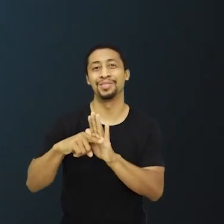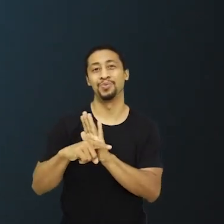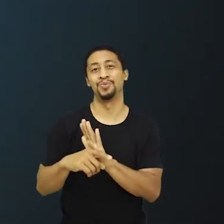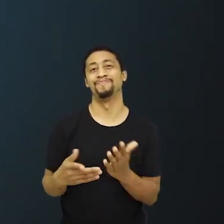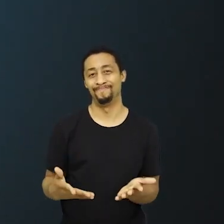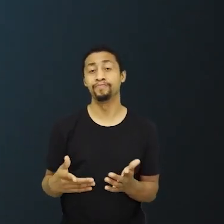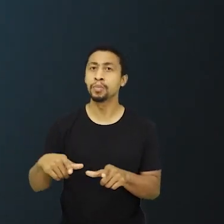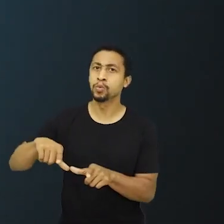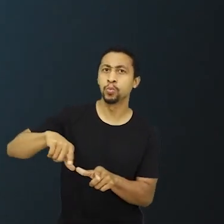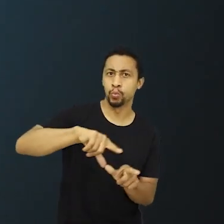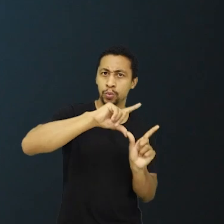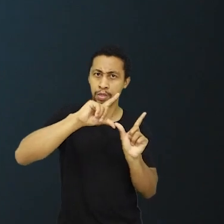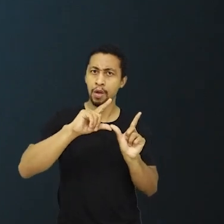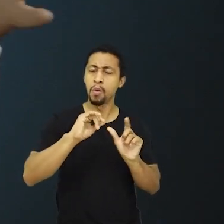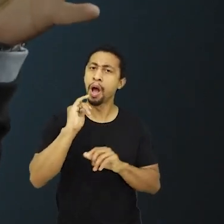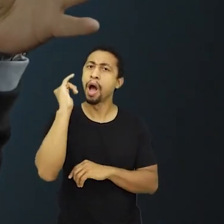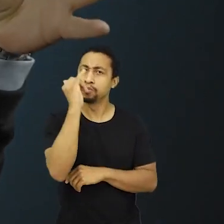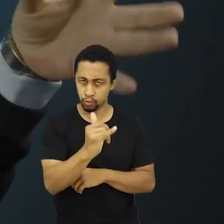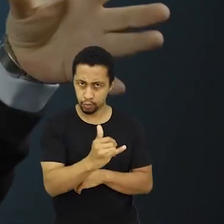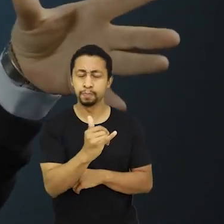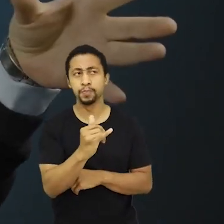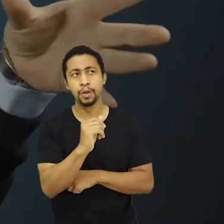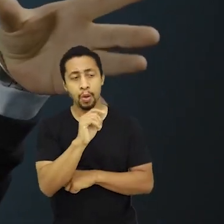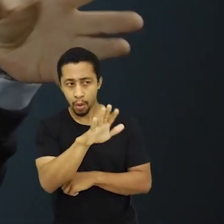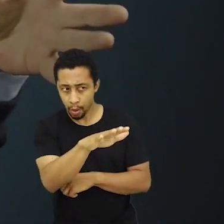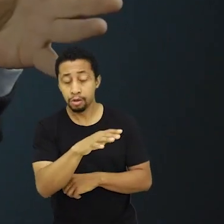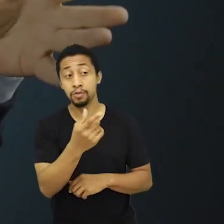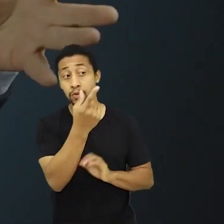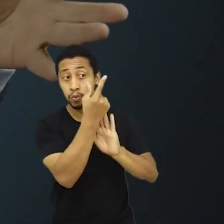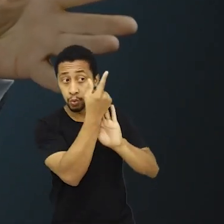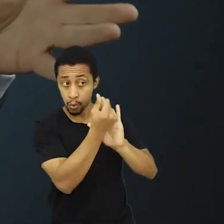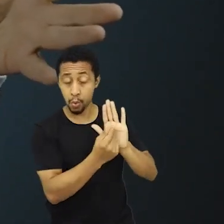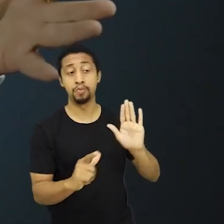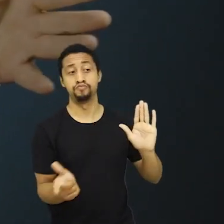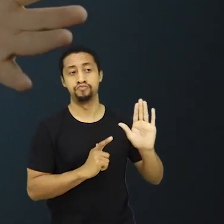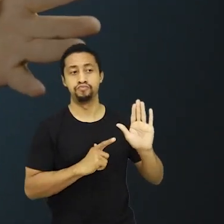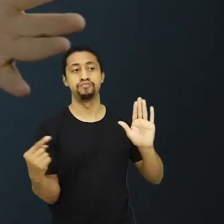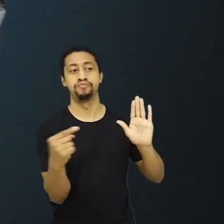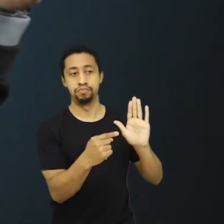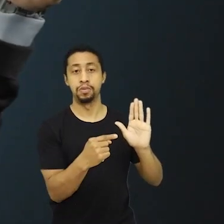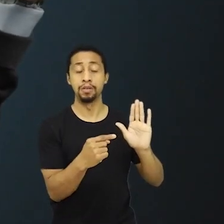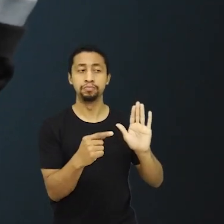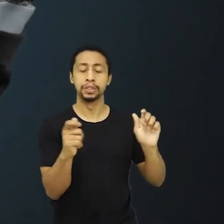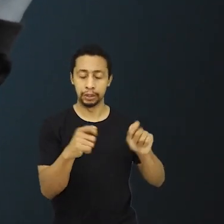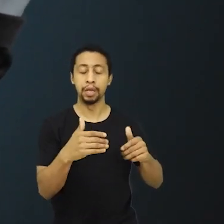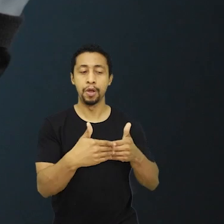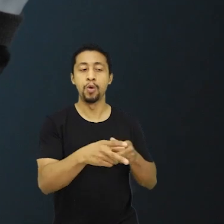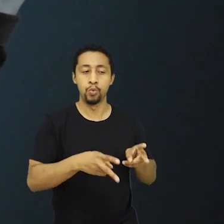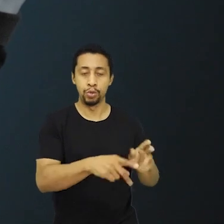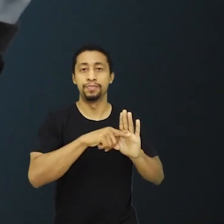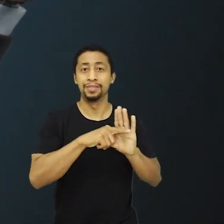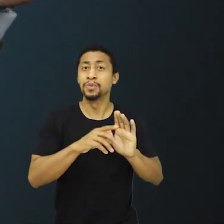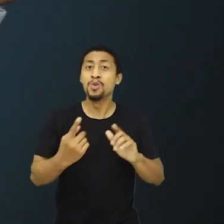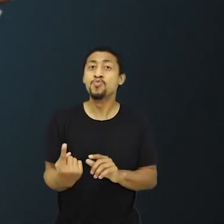dinheiro para a organização do acervo e que a gente não ia perder toda essa pesquisa, porque é óbvio que não cabe tudo numa exposição. Então, eu